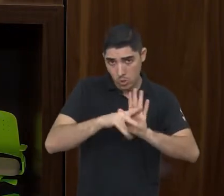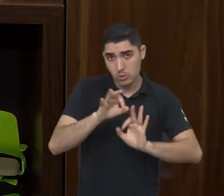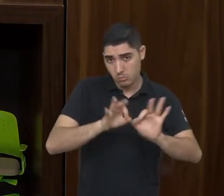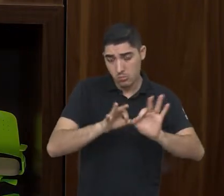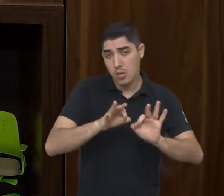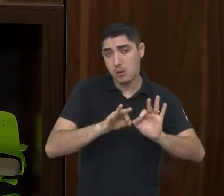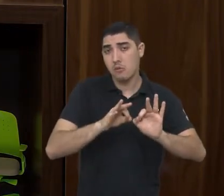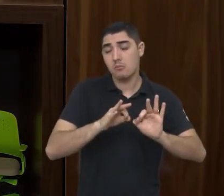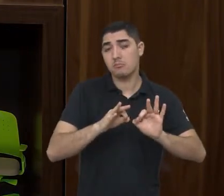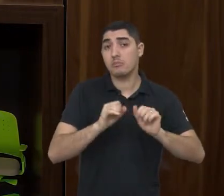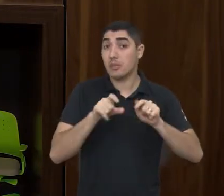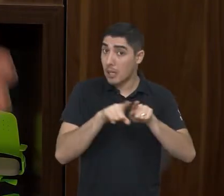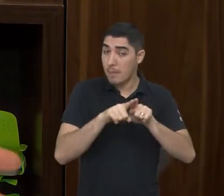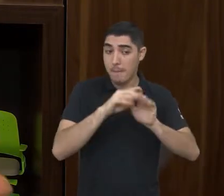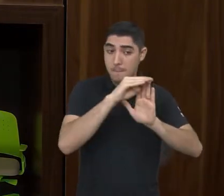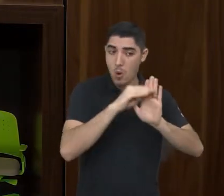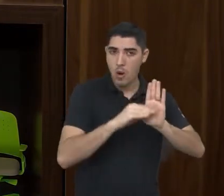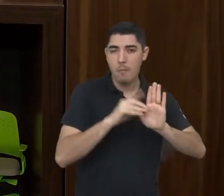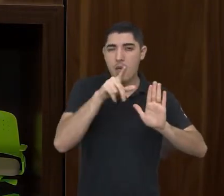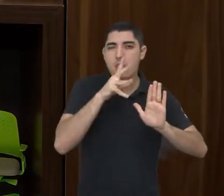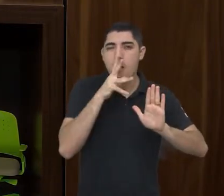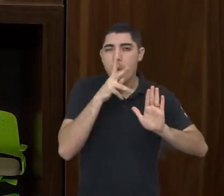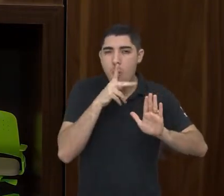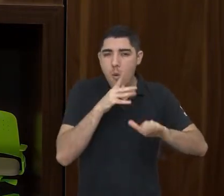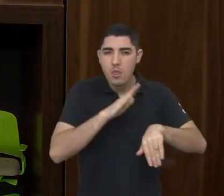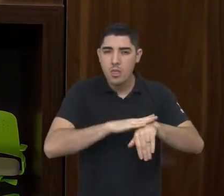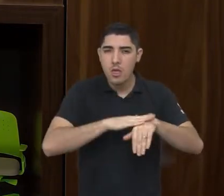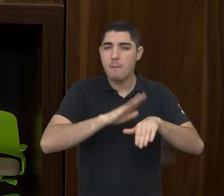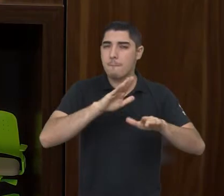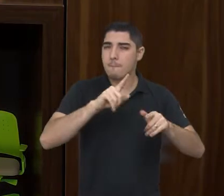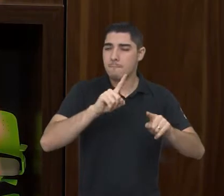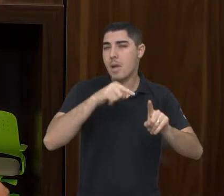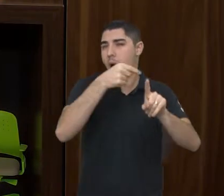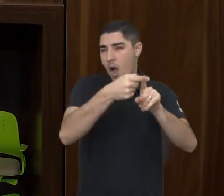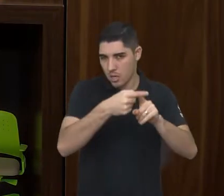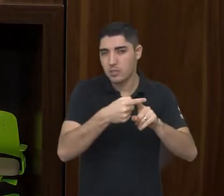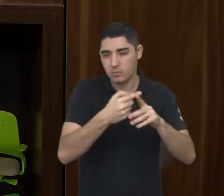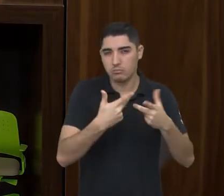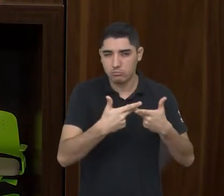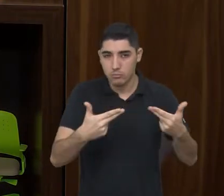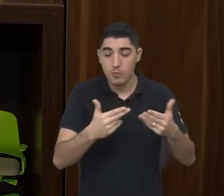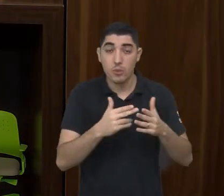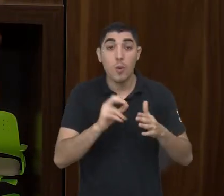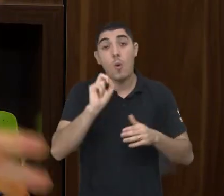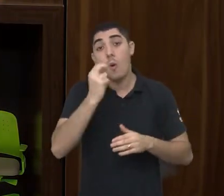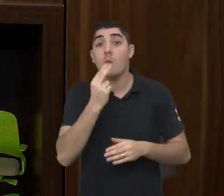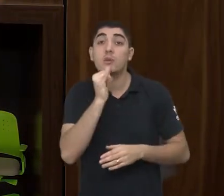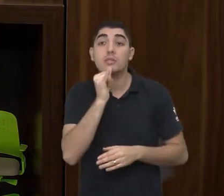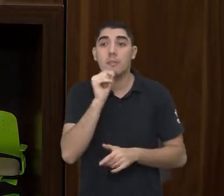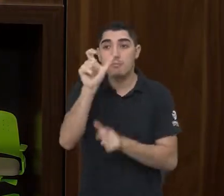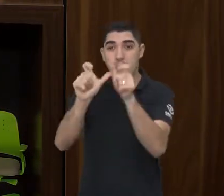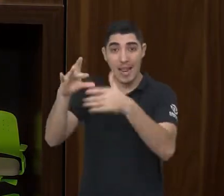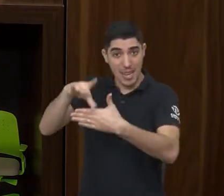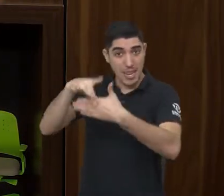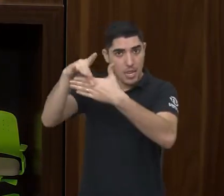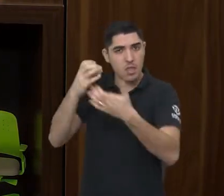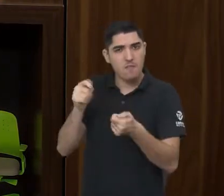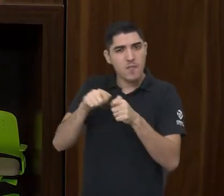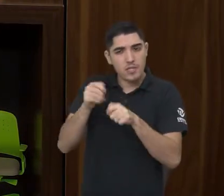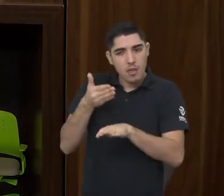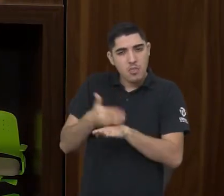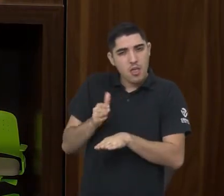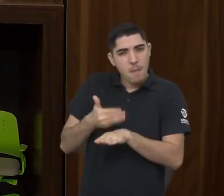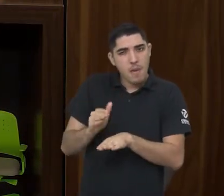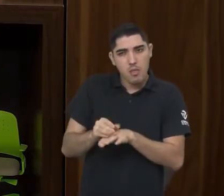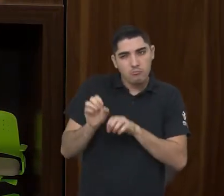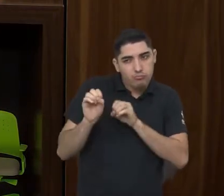um programa, que é algo mais longo, mais específico, como, por exemplo, treinar líderes para assumir essa